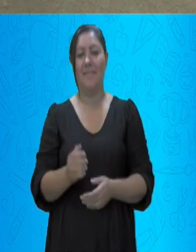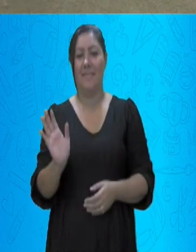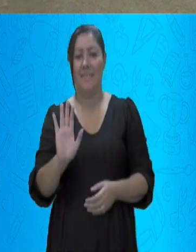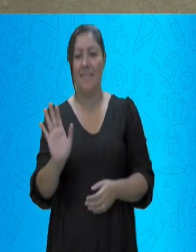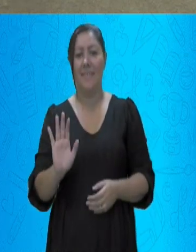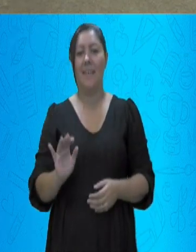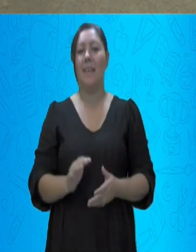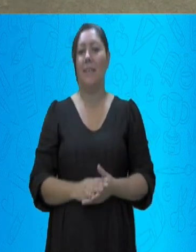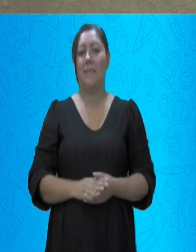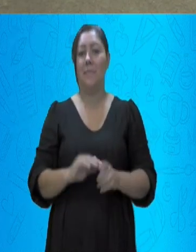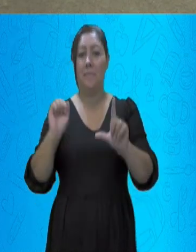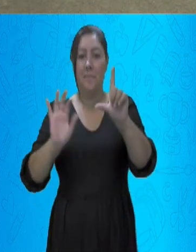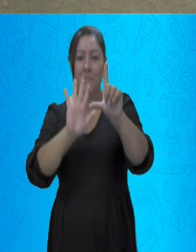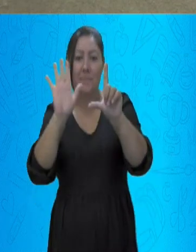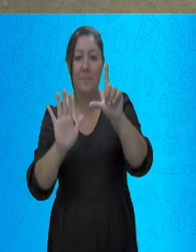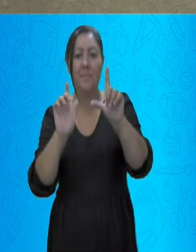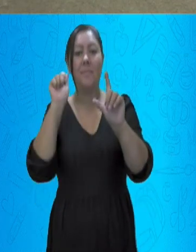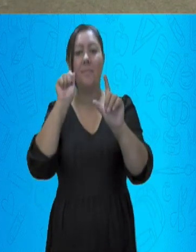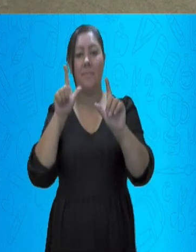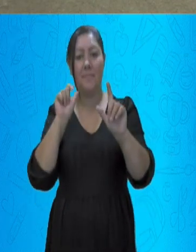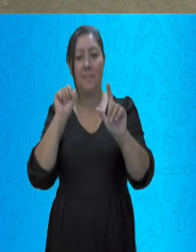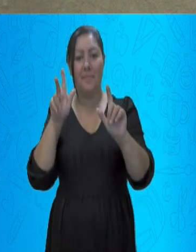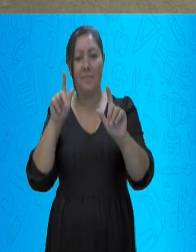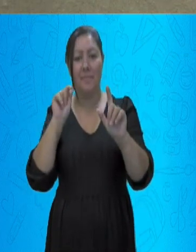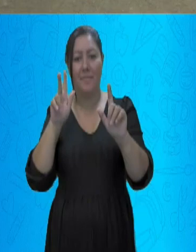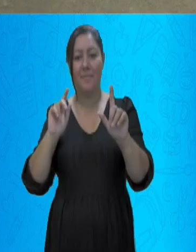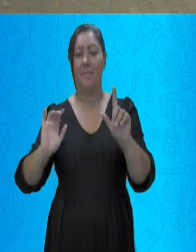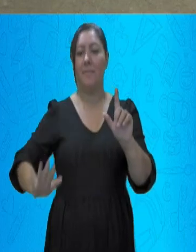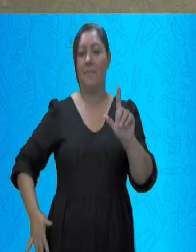nossa plataforma SMED-GV, basta apontar a